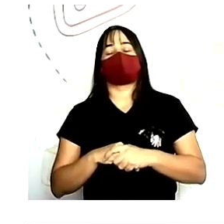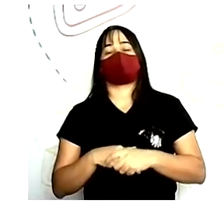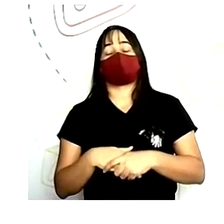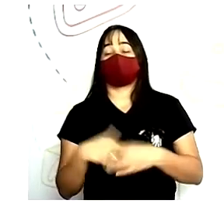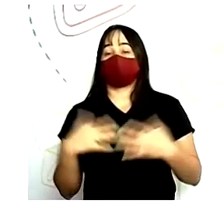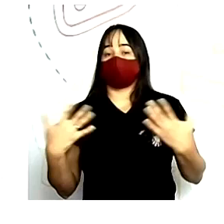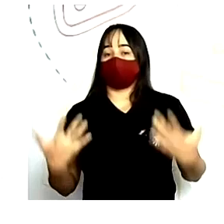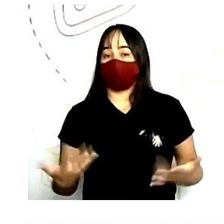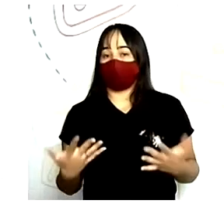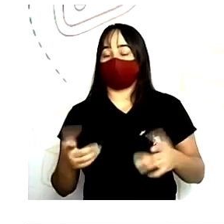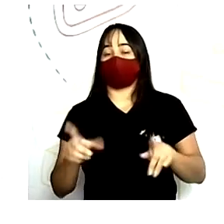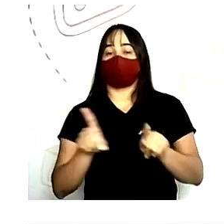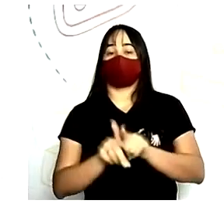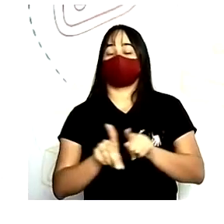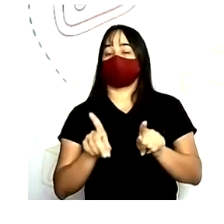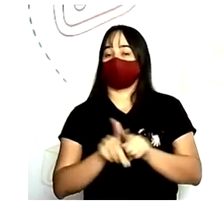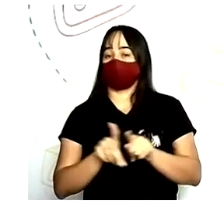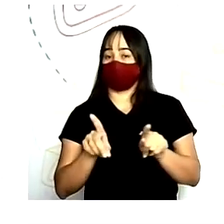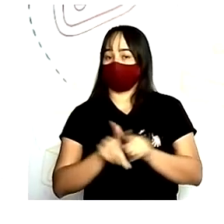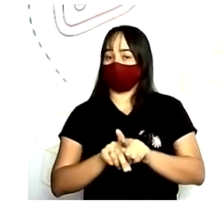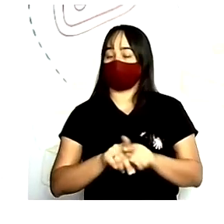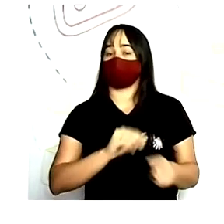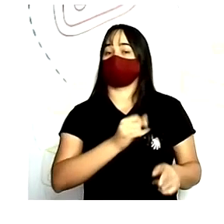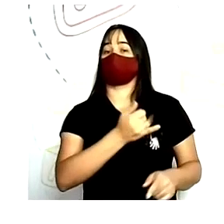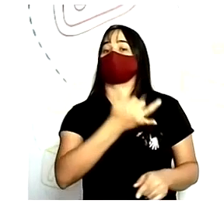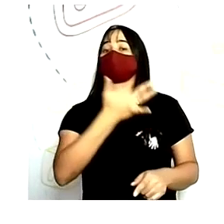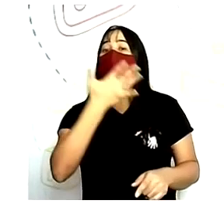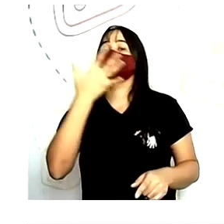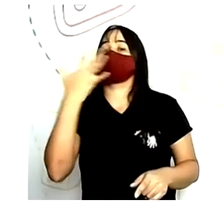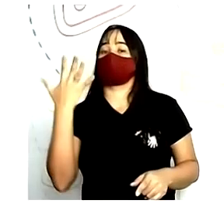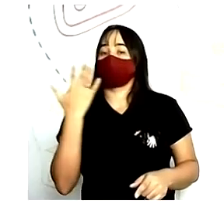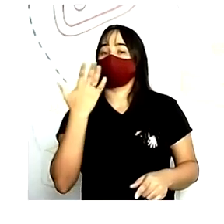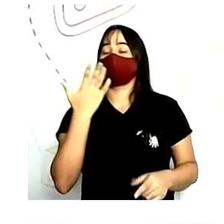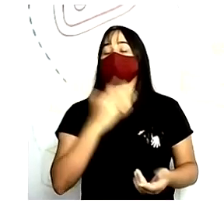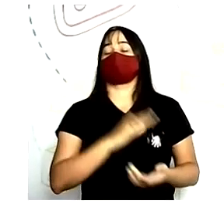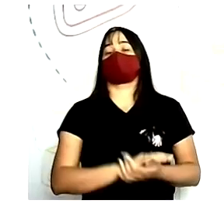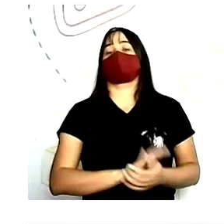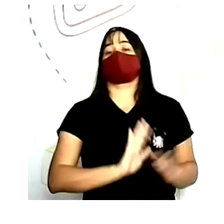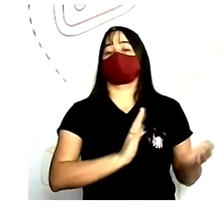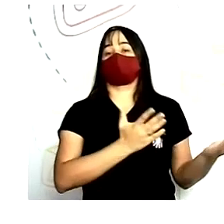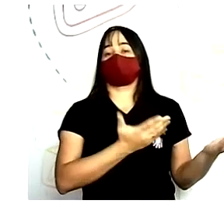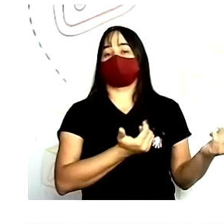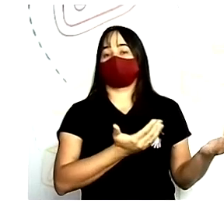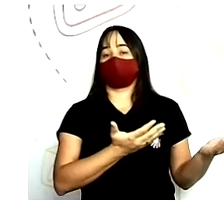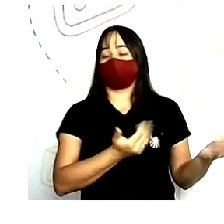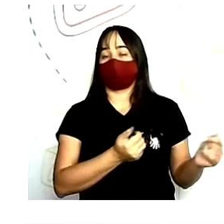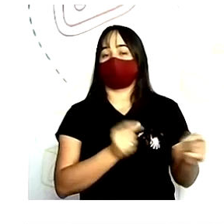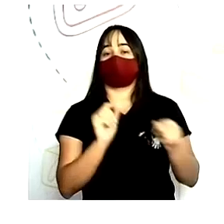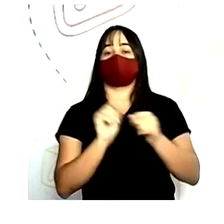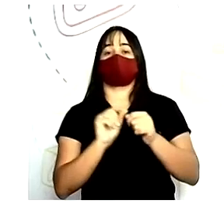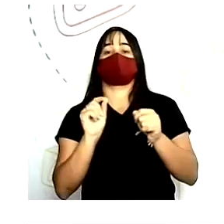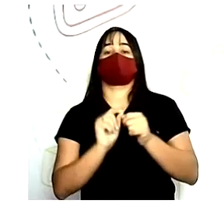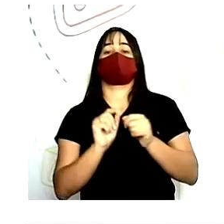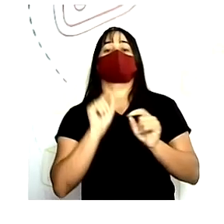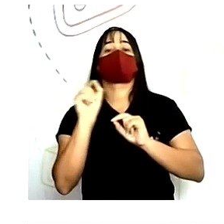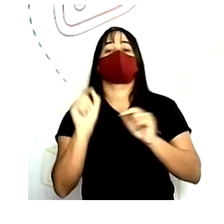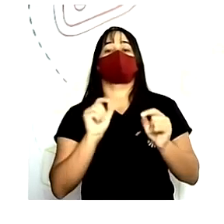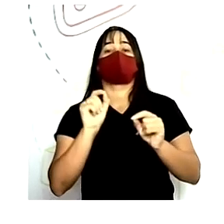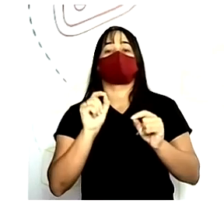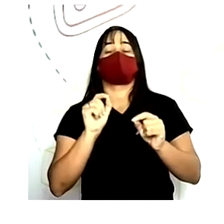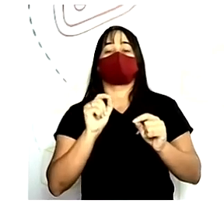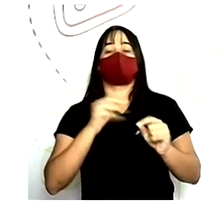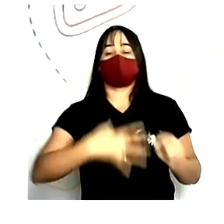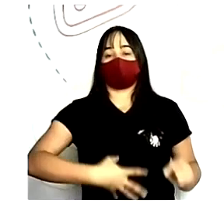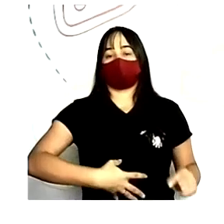Sim, pessoal, também vai ser grande o número de adolescentes que vão se submeter a abortos inseguros. Todo